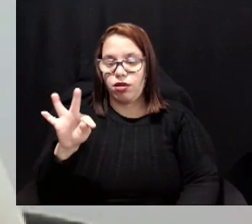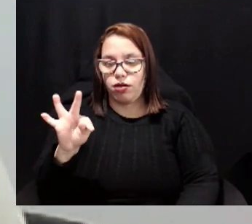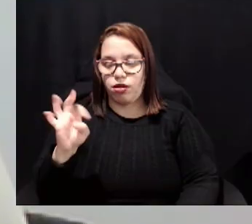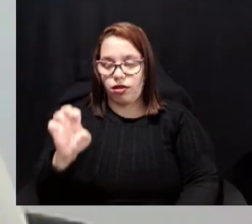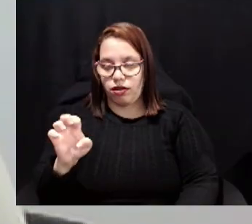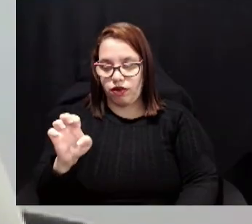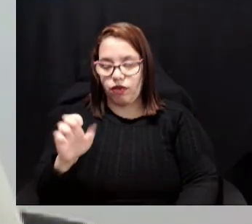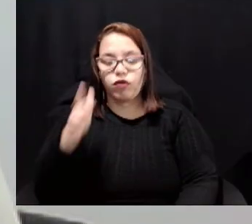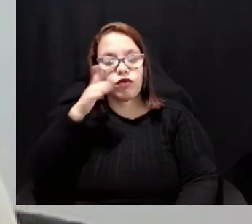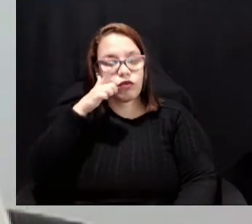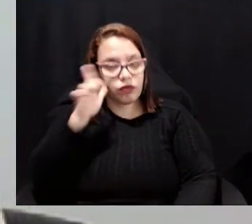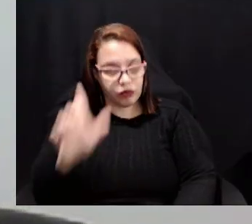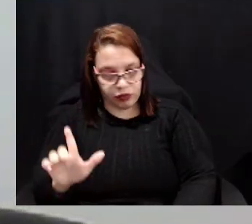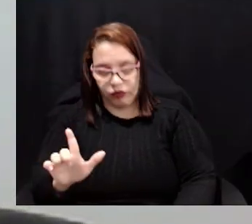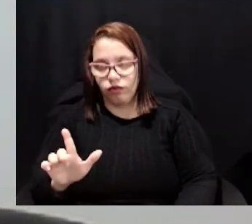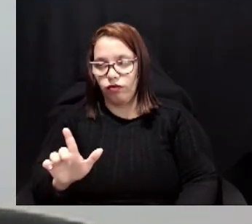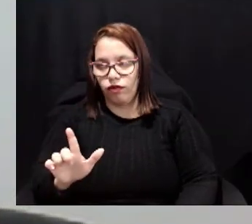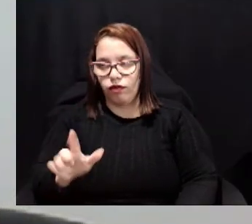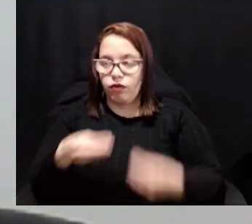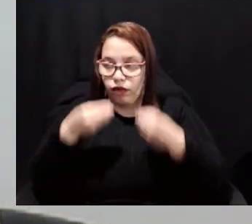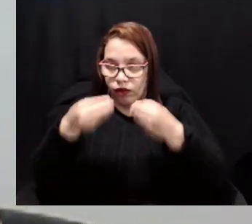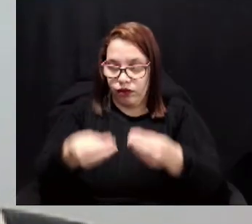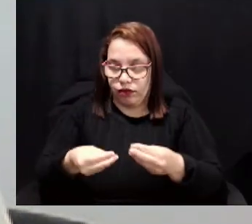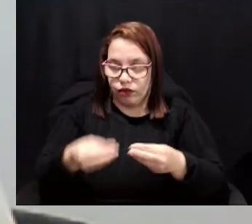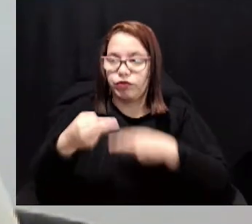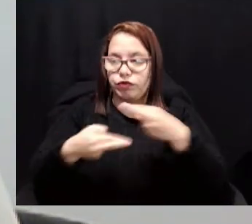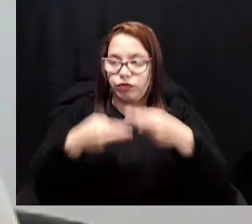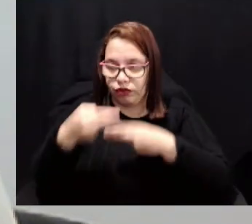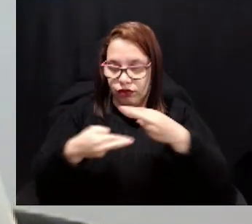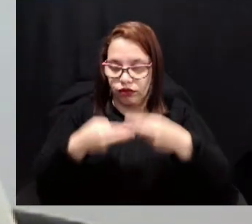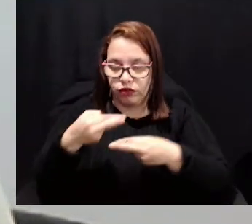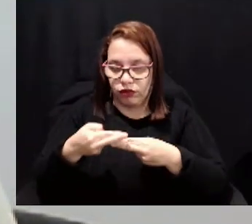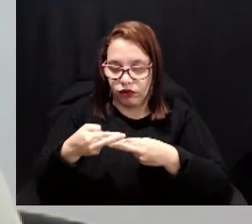valor agregado, a gente também consegue inserir aí